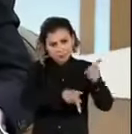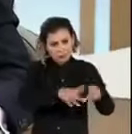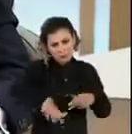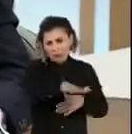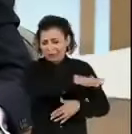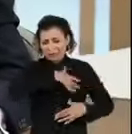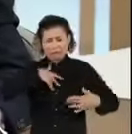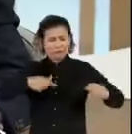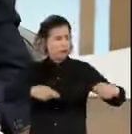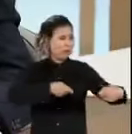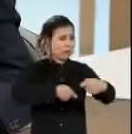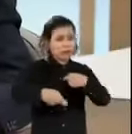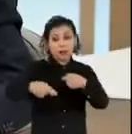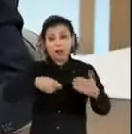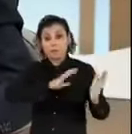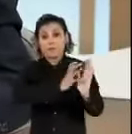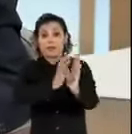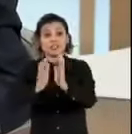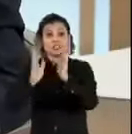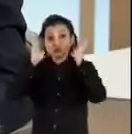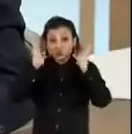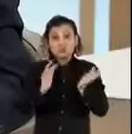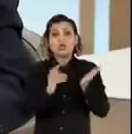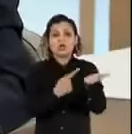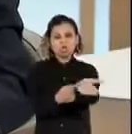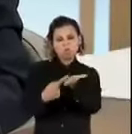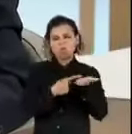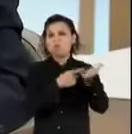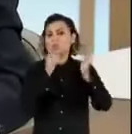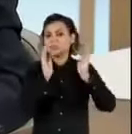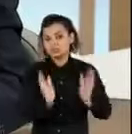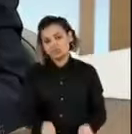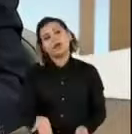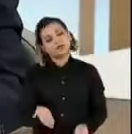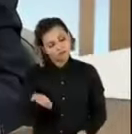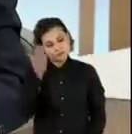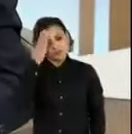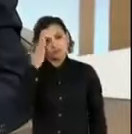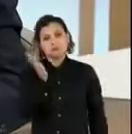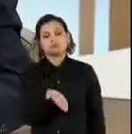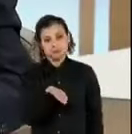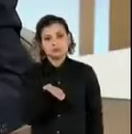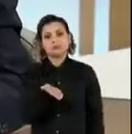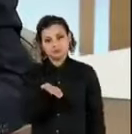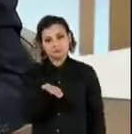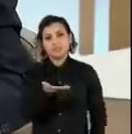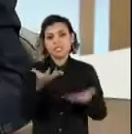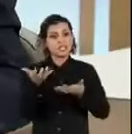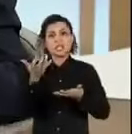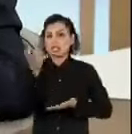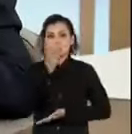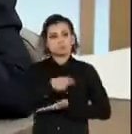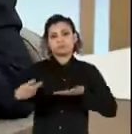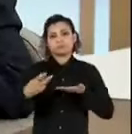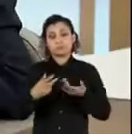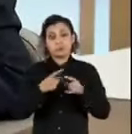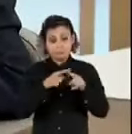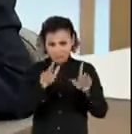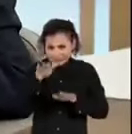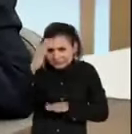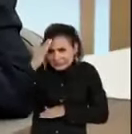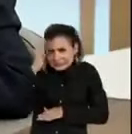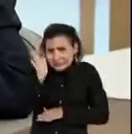grande, tão intensa, que os partidos já estavam mais ou menos vocacionados, digamos assim, para a ideia do impedimento. Mas veja que até o